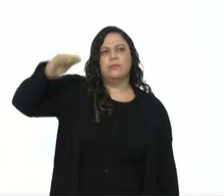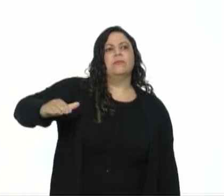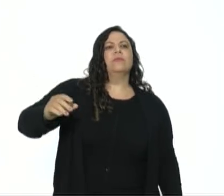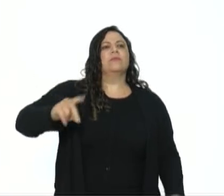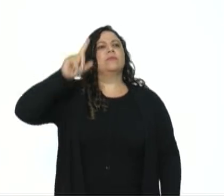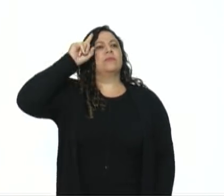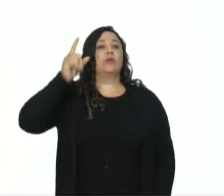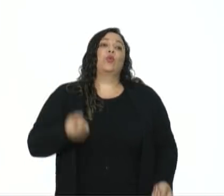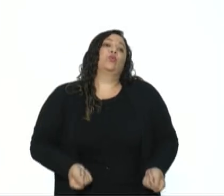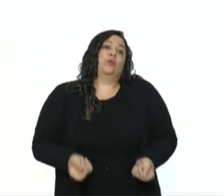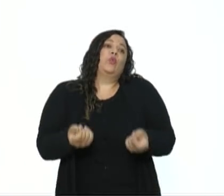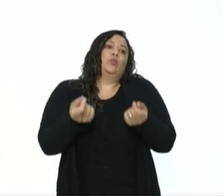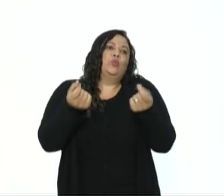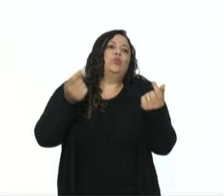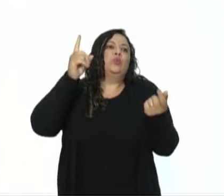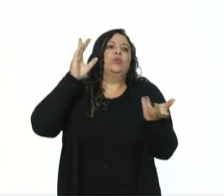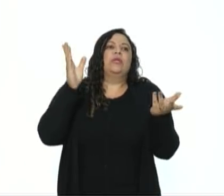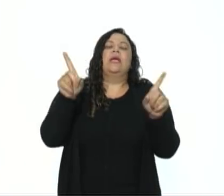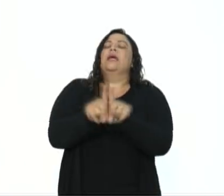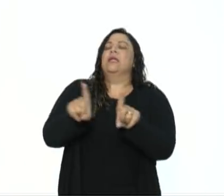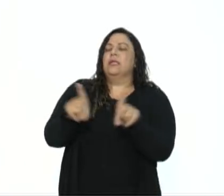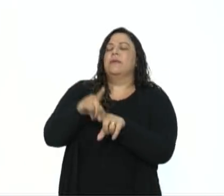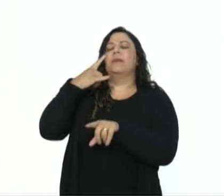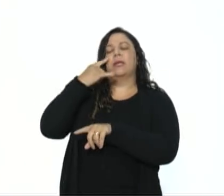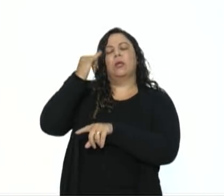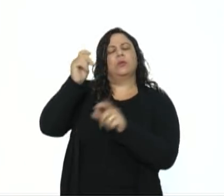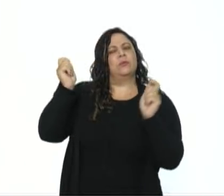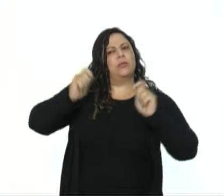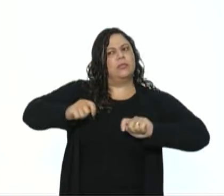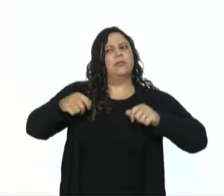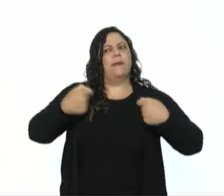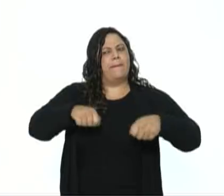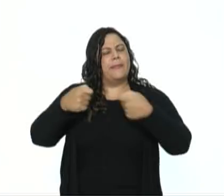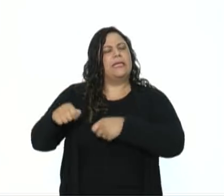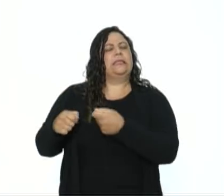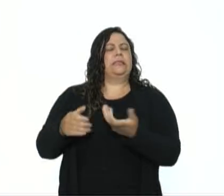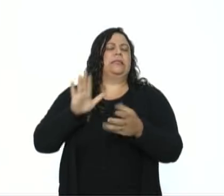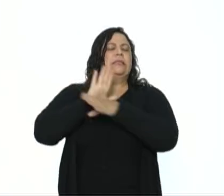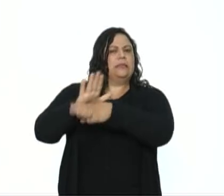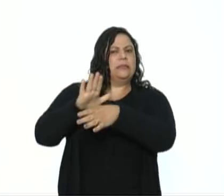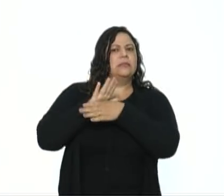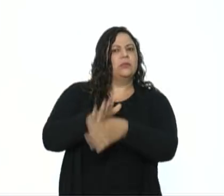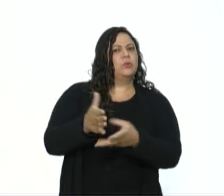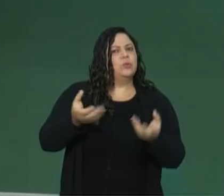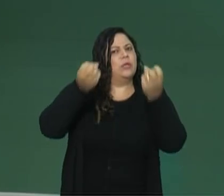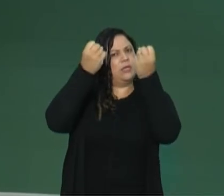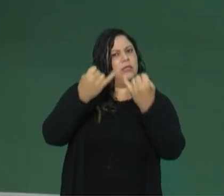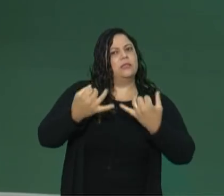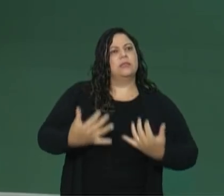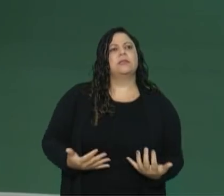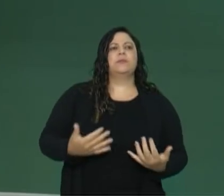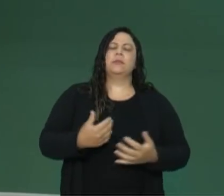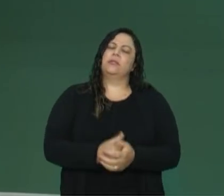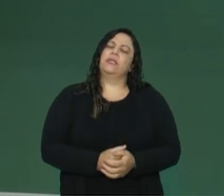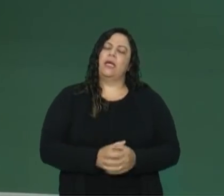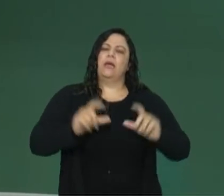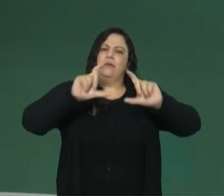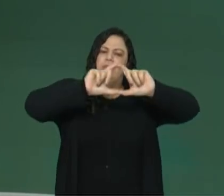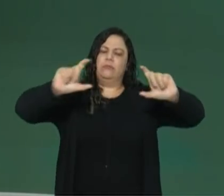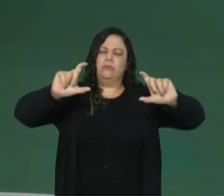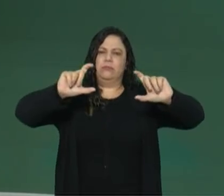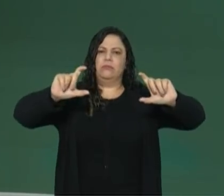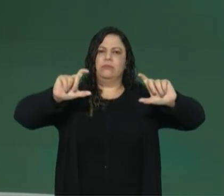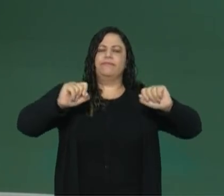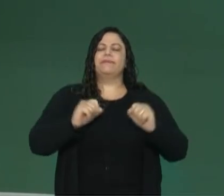seu dinheiro e os pais também devem tocar no assunto em casa. Então o subtítulo ele faz o quê?